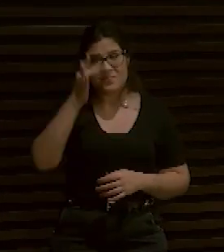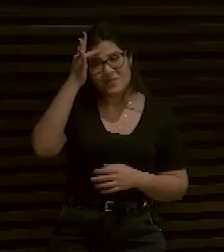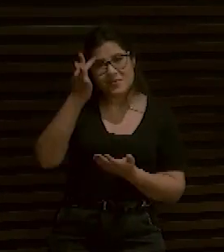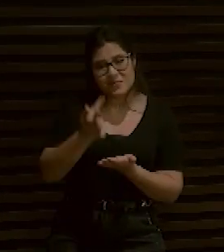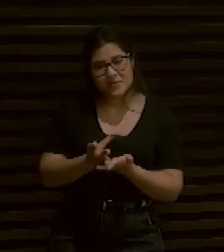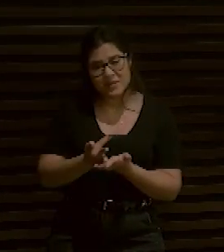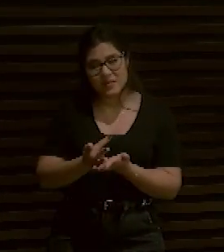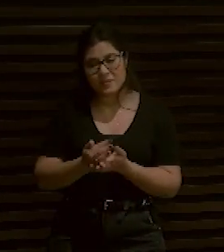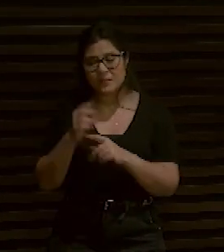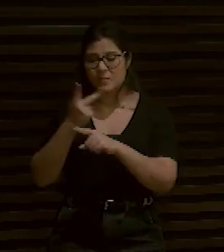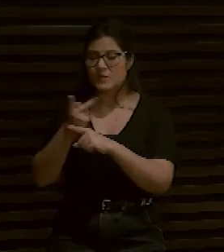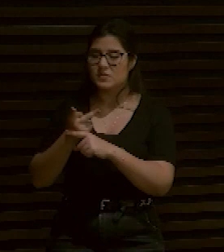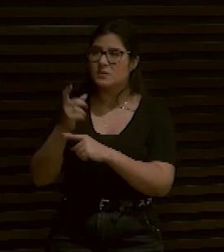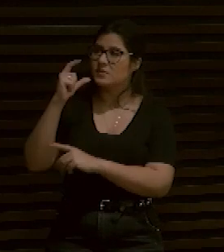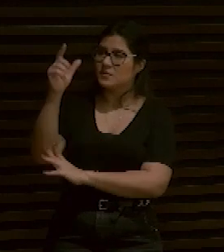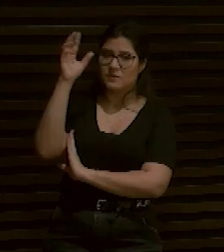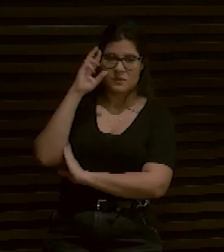da palavra do Senhor.